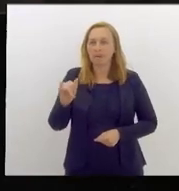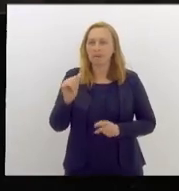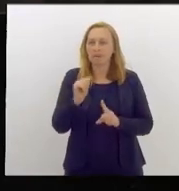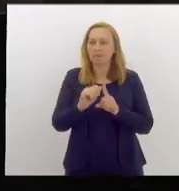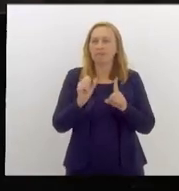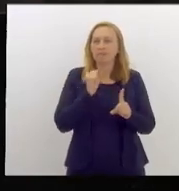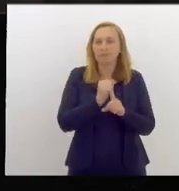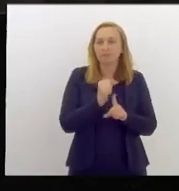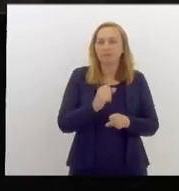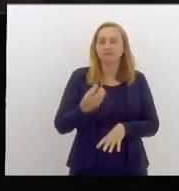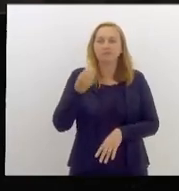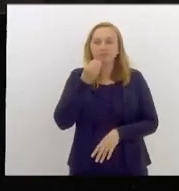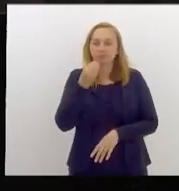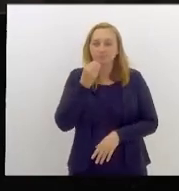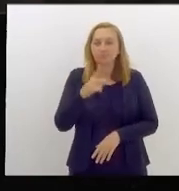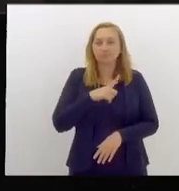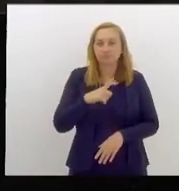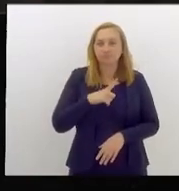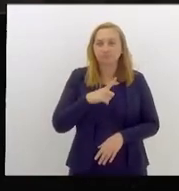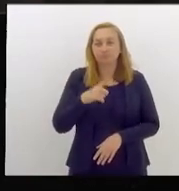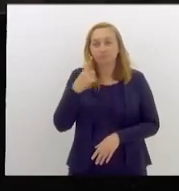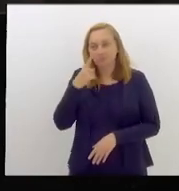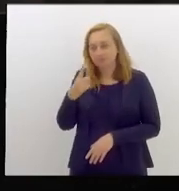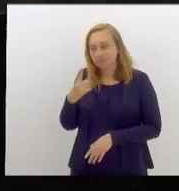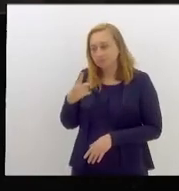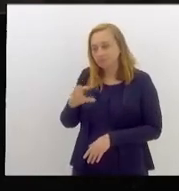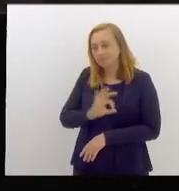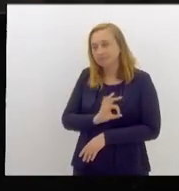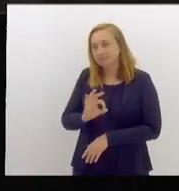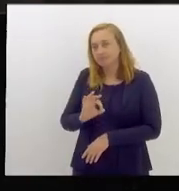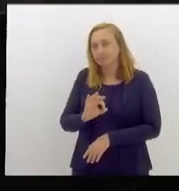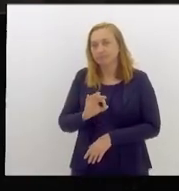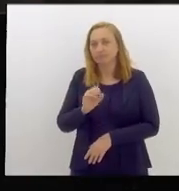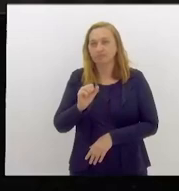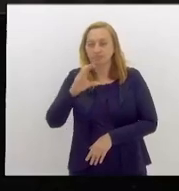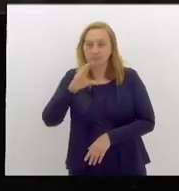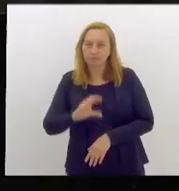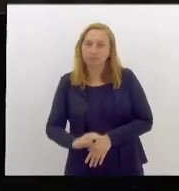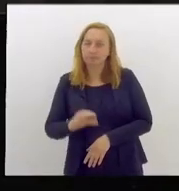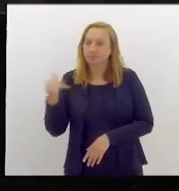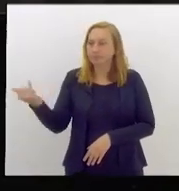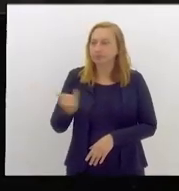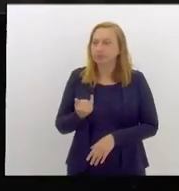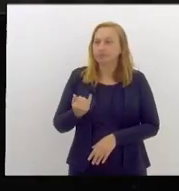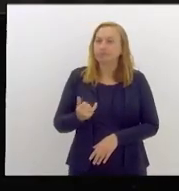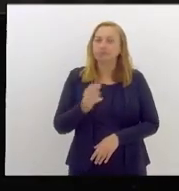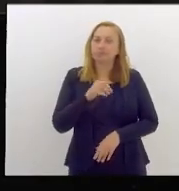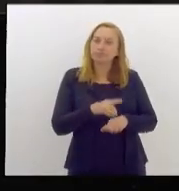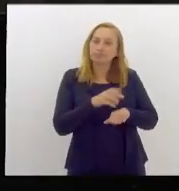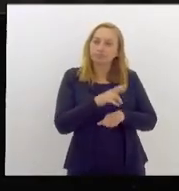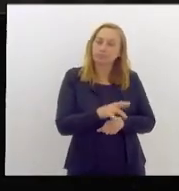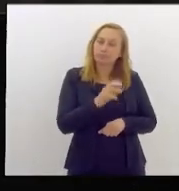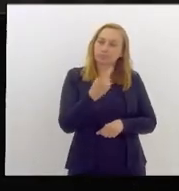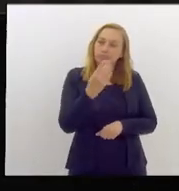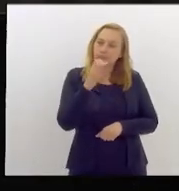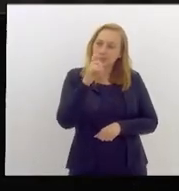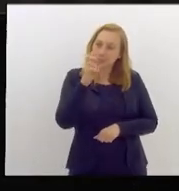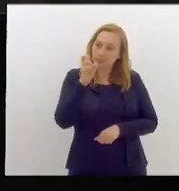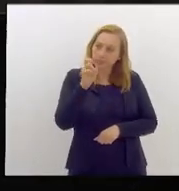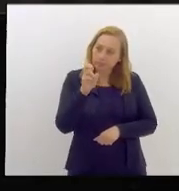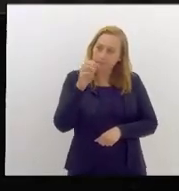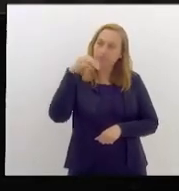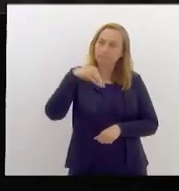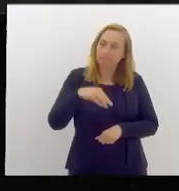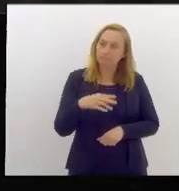tivemos oportunidade de ouvir a Polícia Civil e na figura da doutora Ellen Souto ela nos